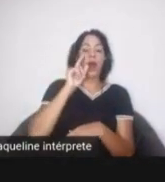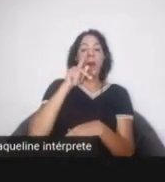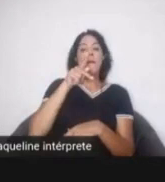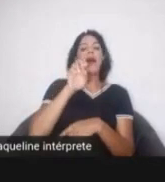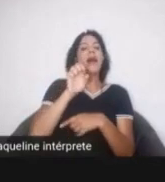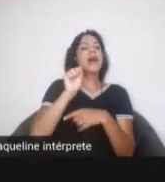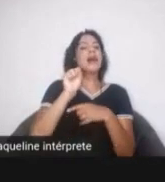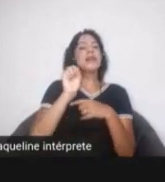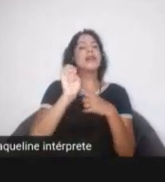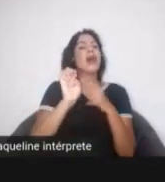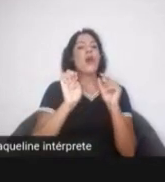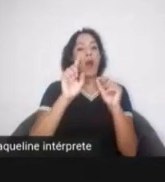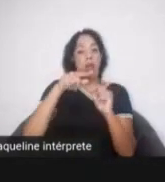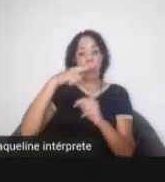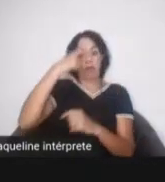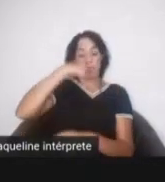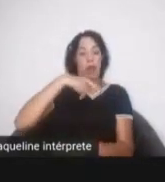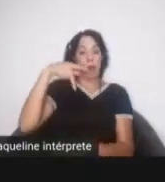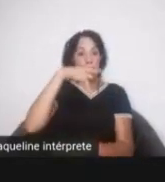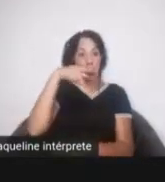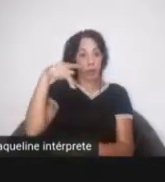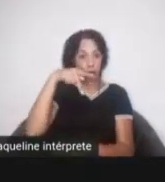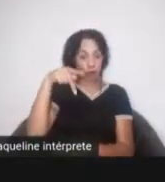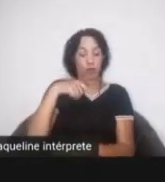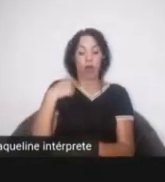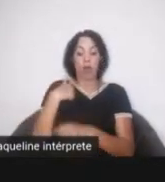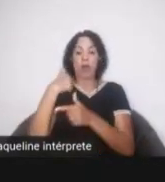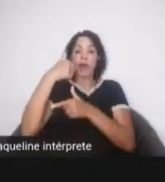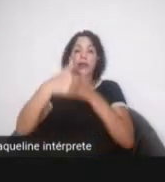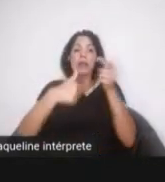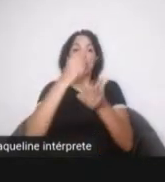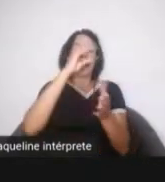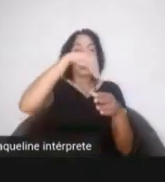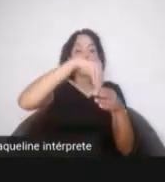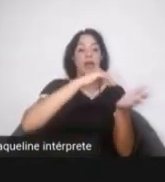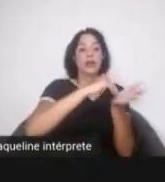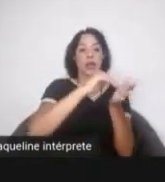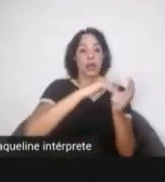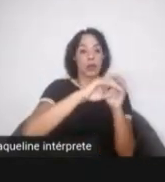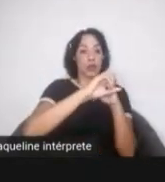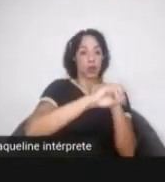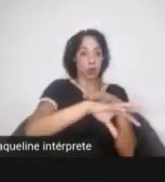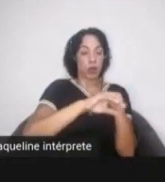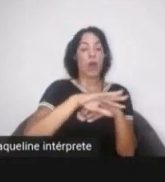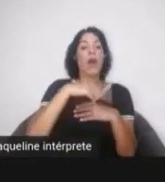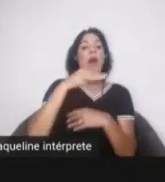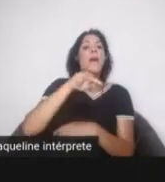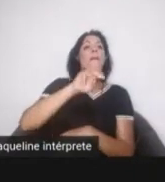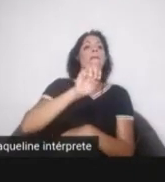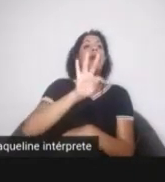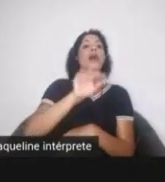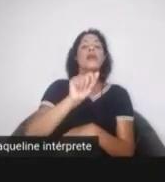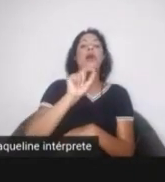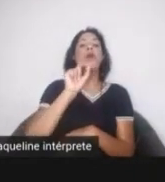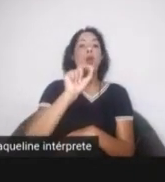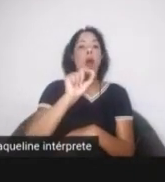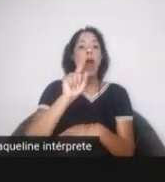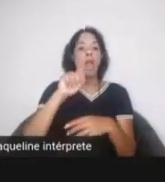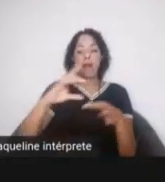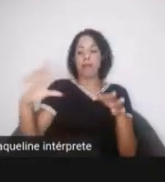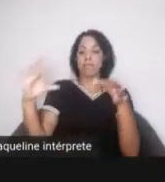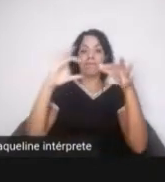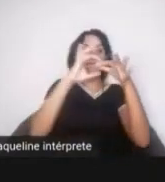professor, articulador na Secretaria de Educação, cuja meta é fazer a relação entre educação e